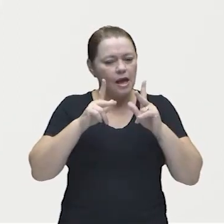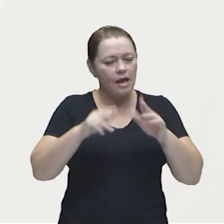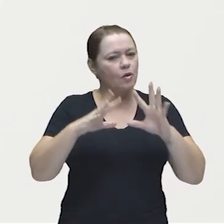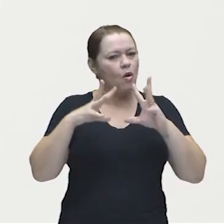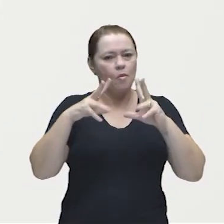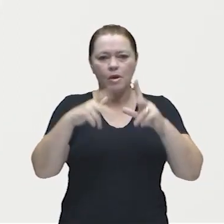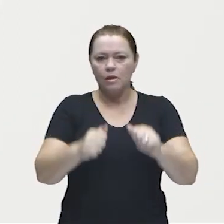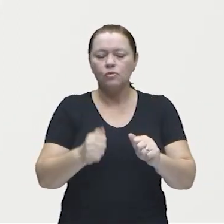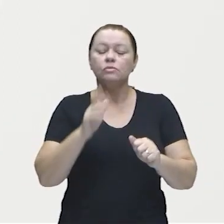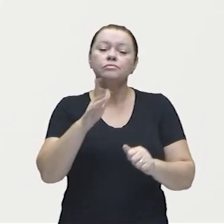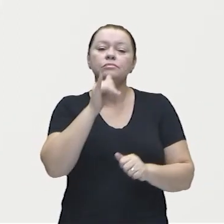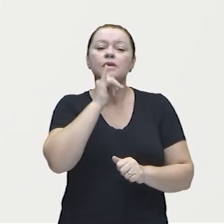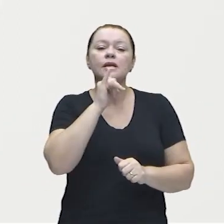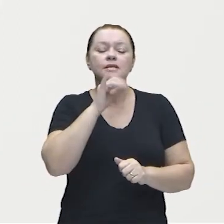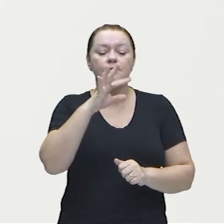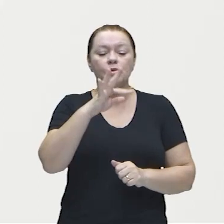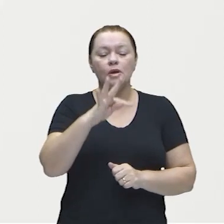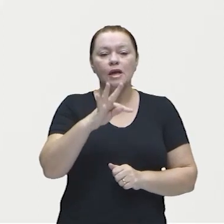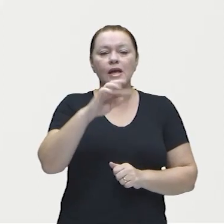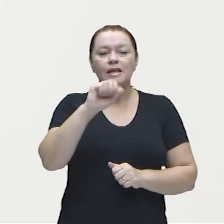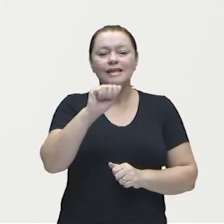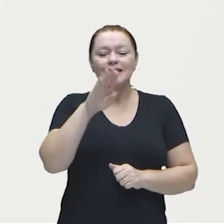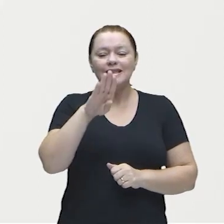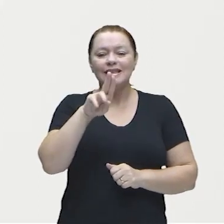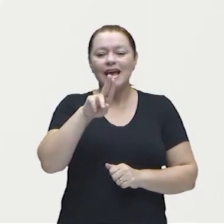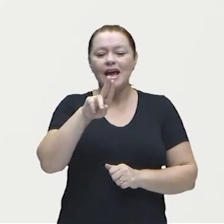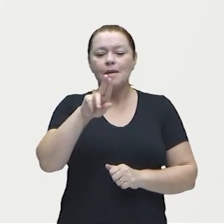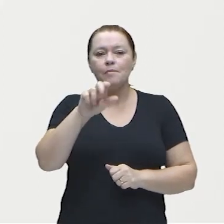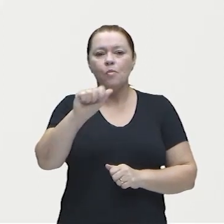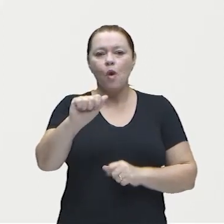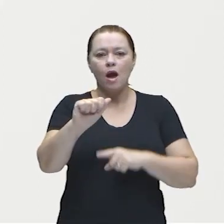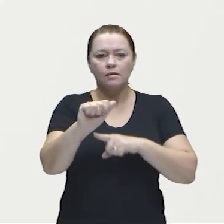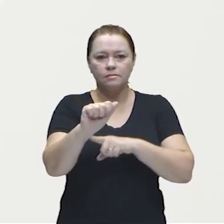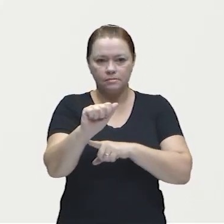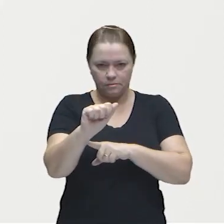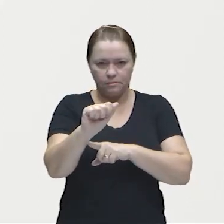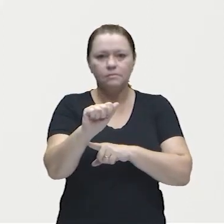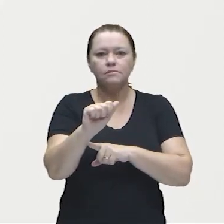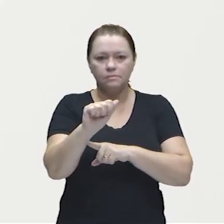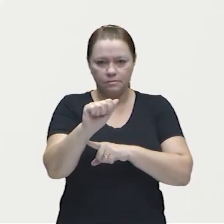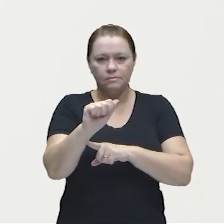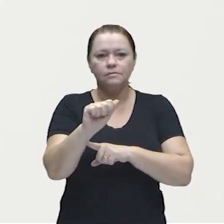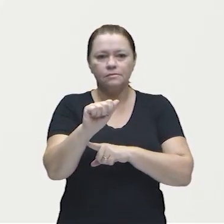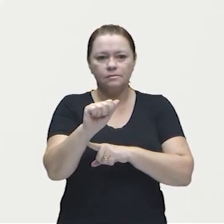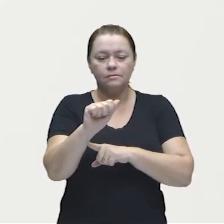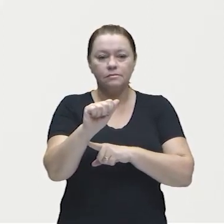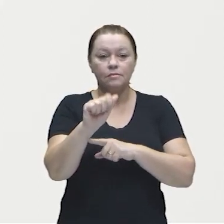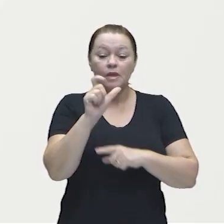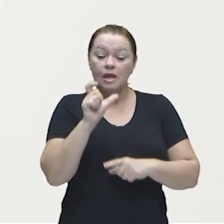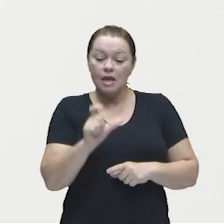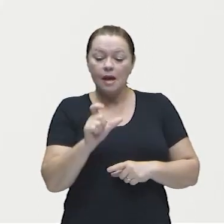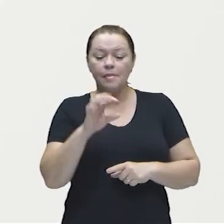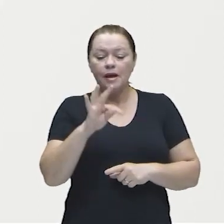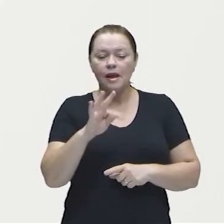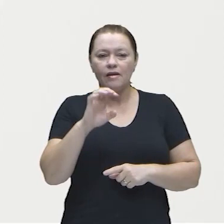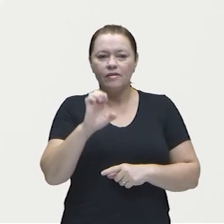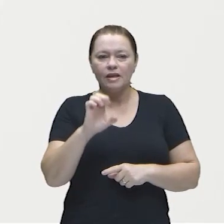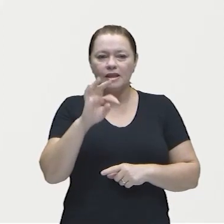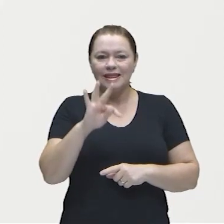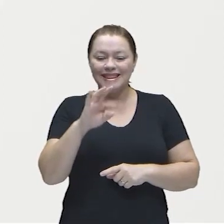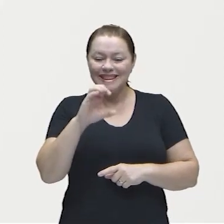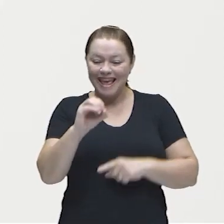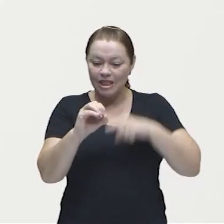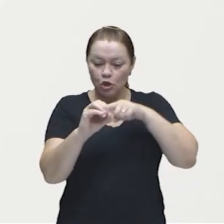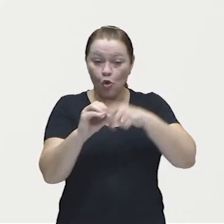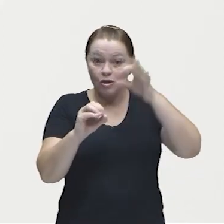é escrita com U na segunda sílaba, tábua, com U. E a palavra teto é escrita com